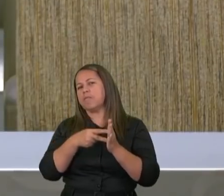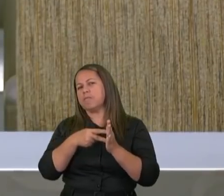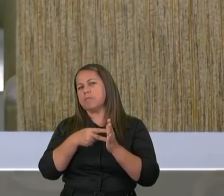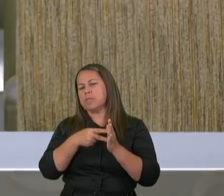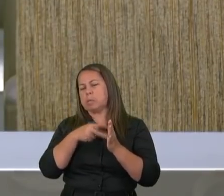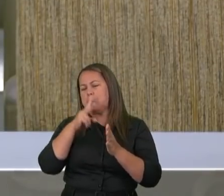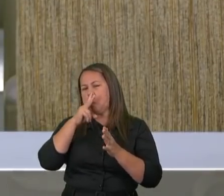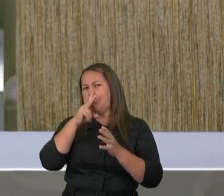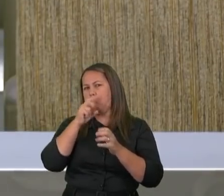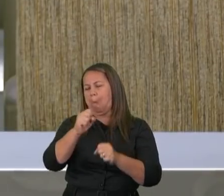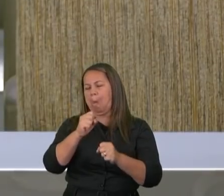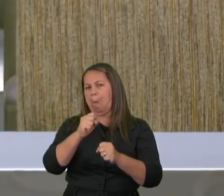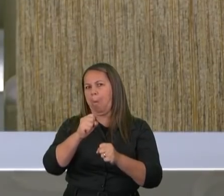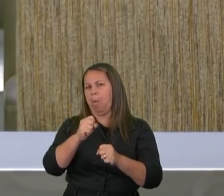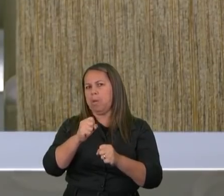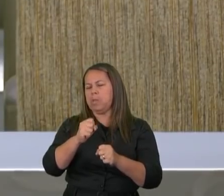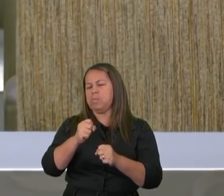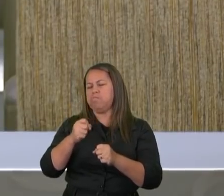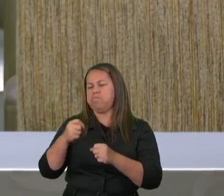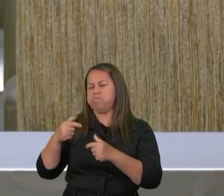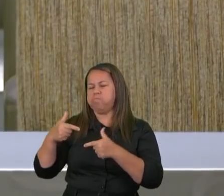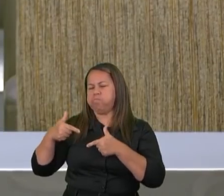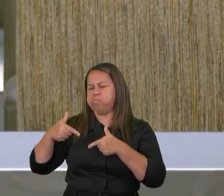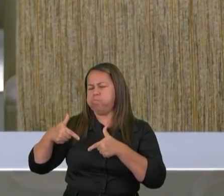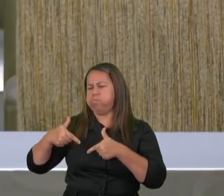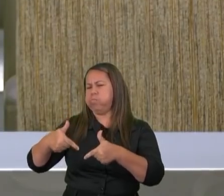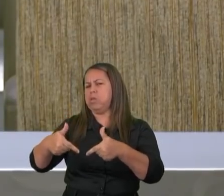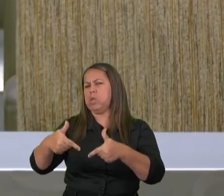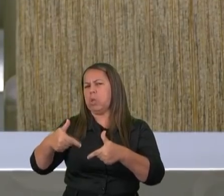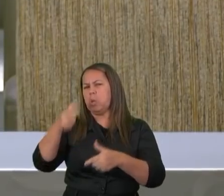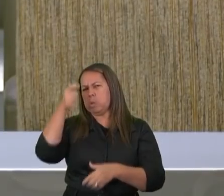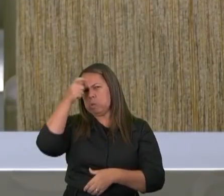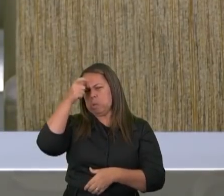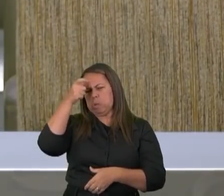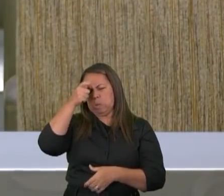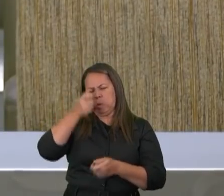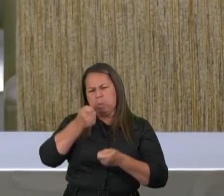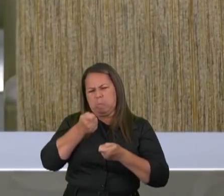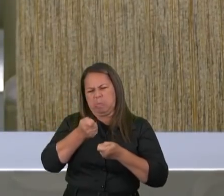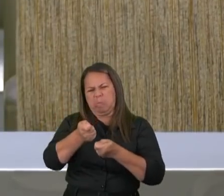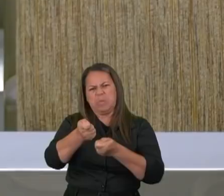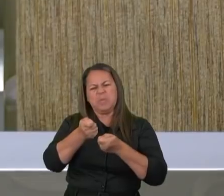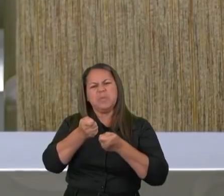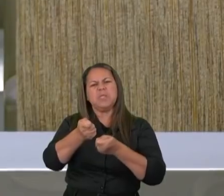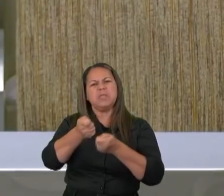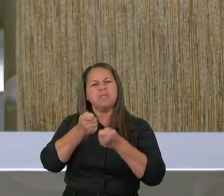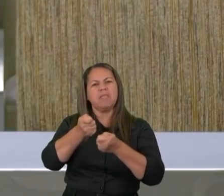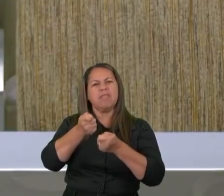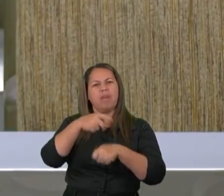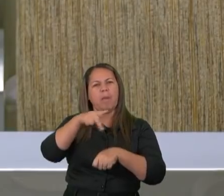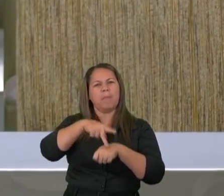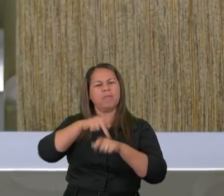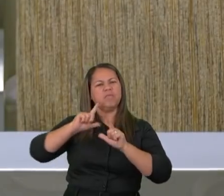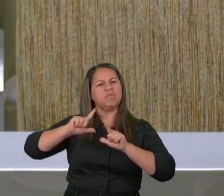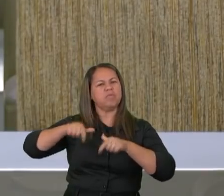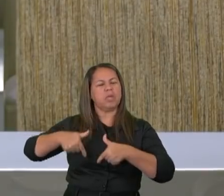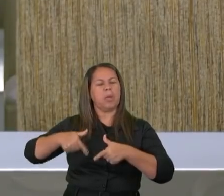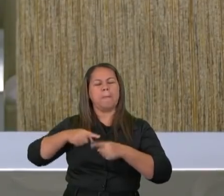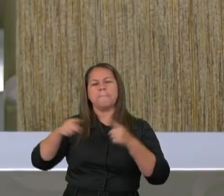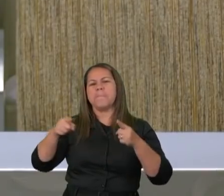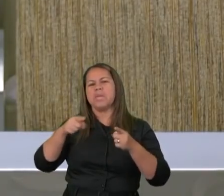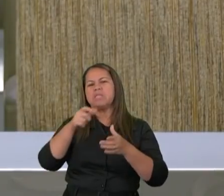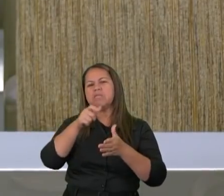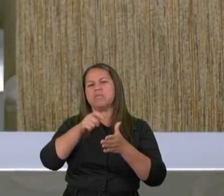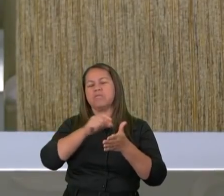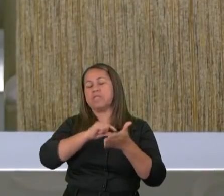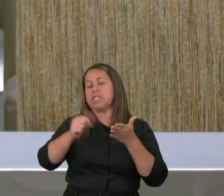verdade. Quando Satanás, ele perseguirá a nação de Israel. Mas no versículo 15 diz aqui: e